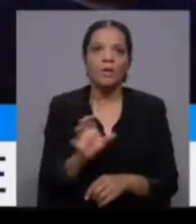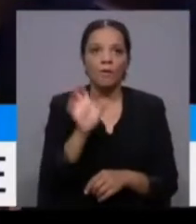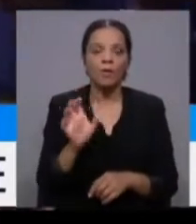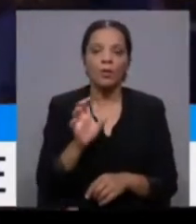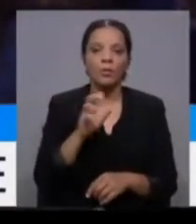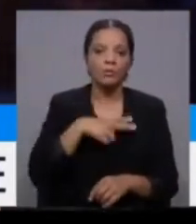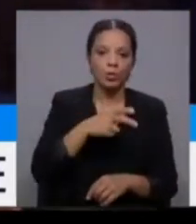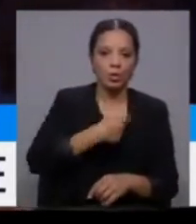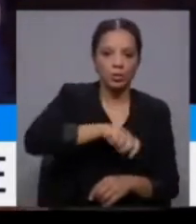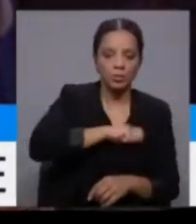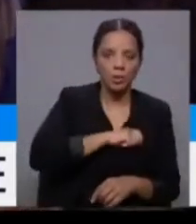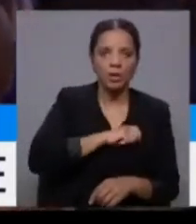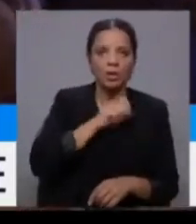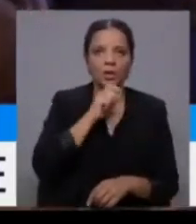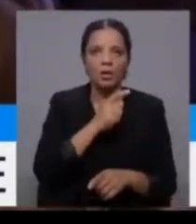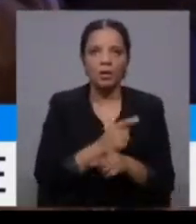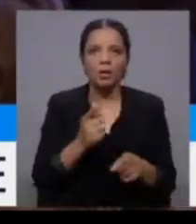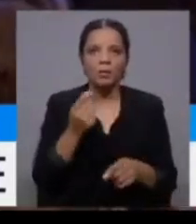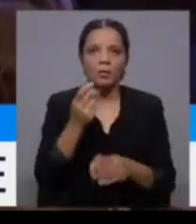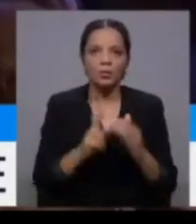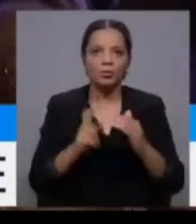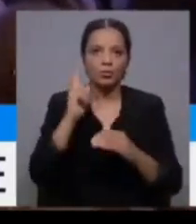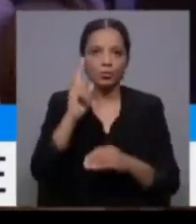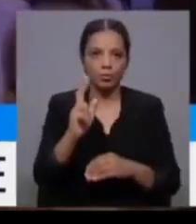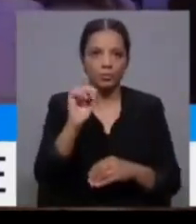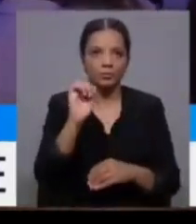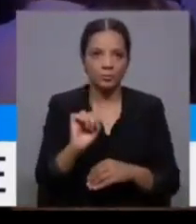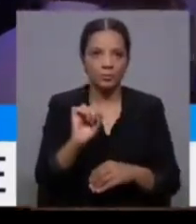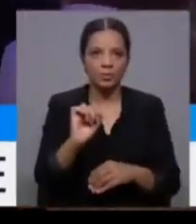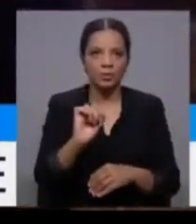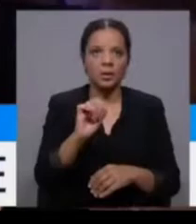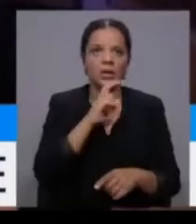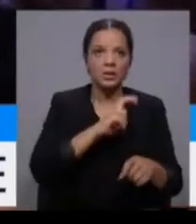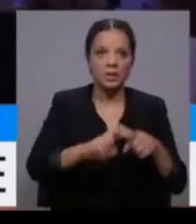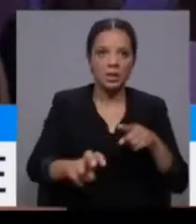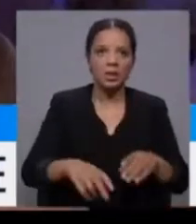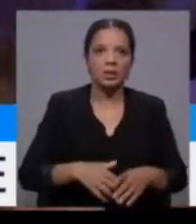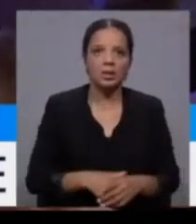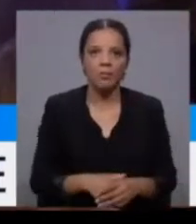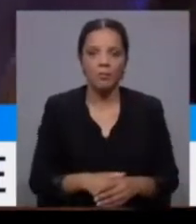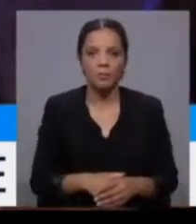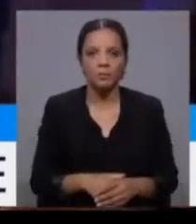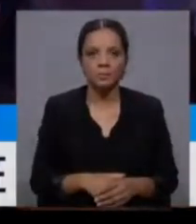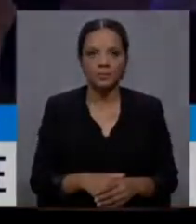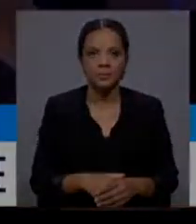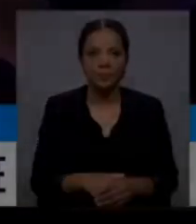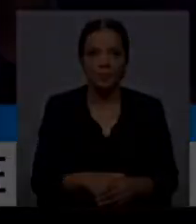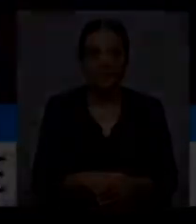ibérico para conter a escalada dos preços da eletricidade.